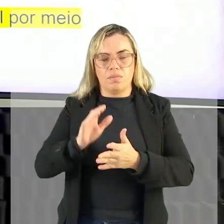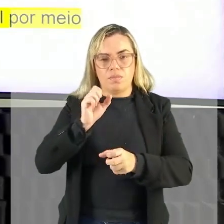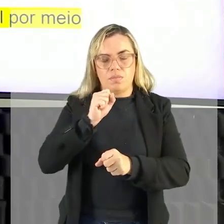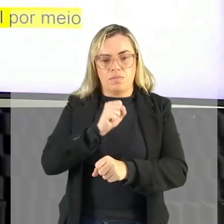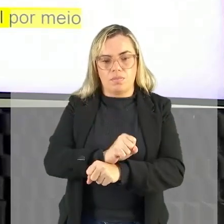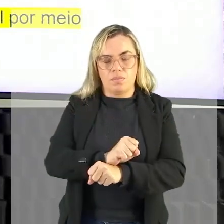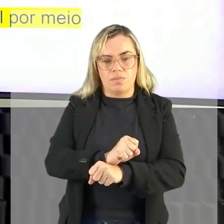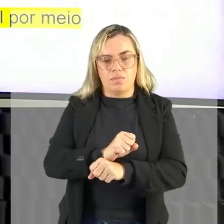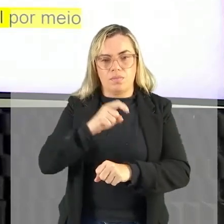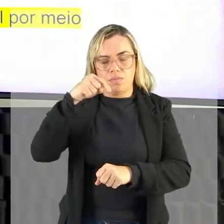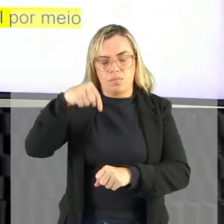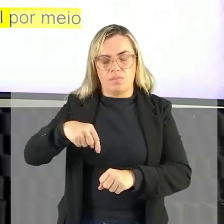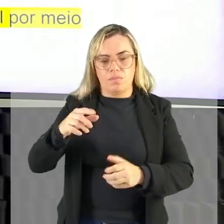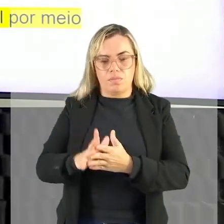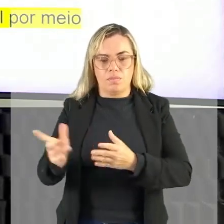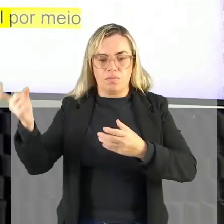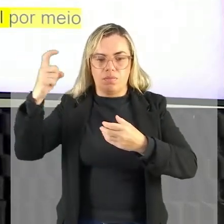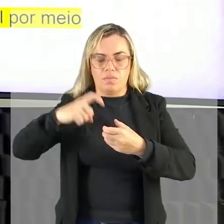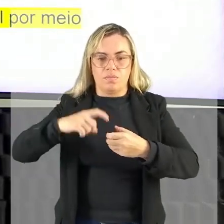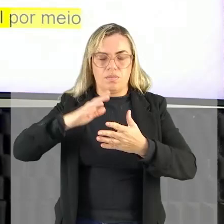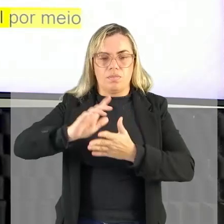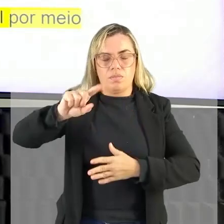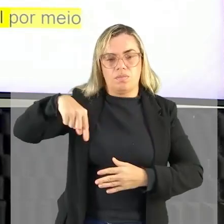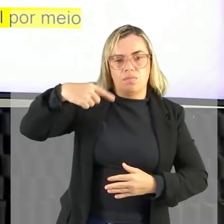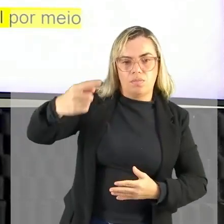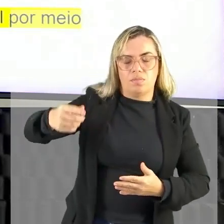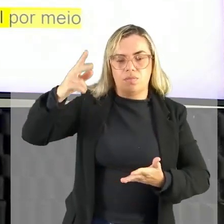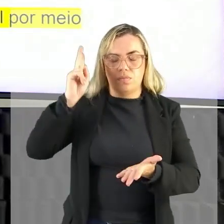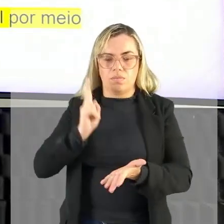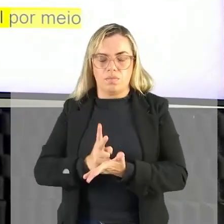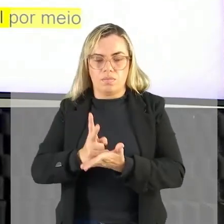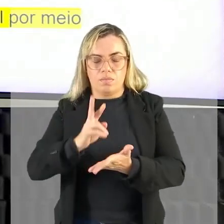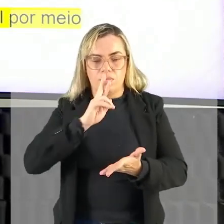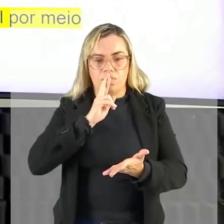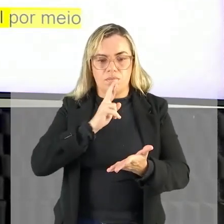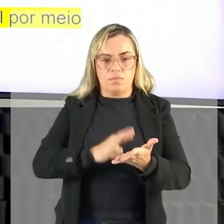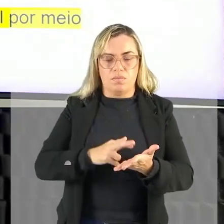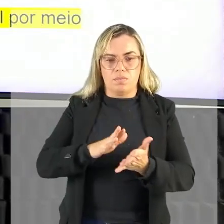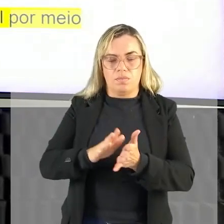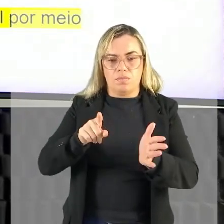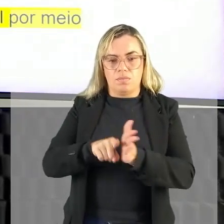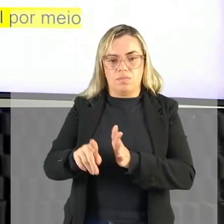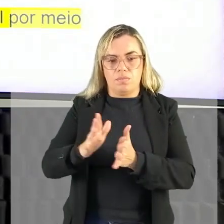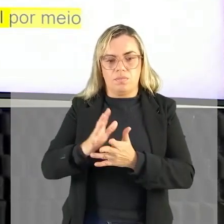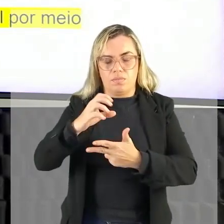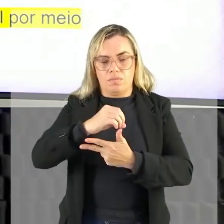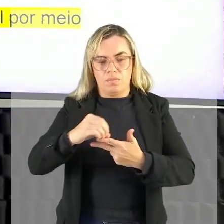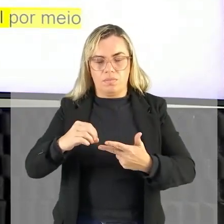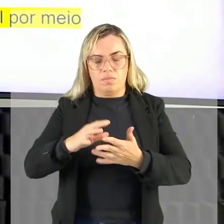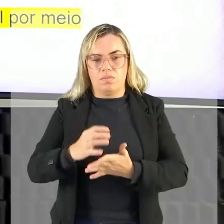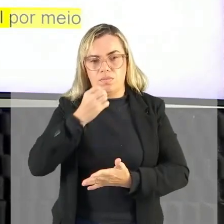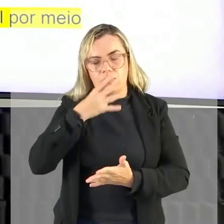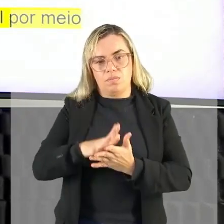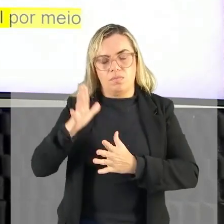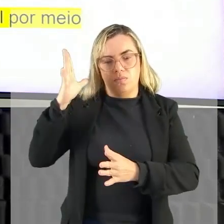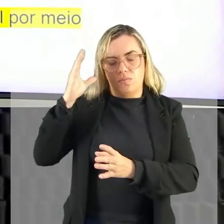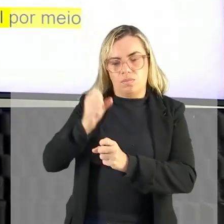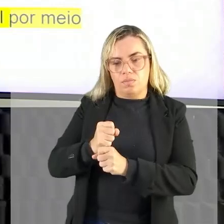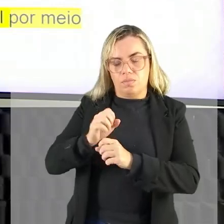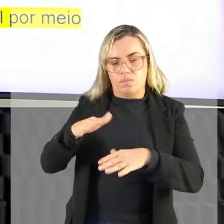fica por aqui, volta depois, continuando a responder questões aqui do Enem, tá bom?